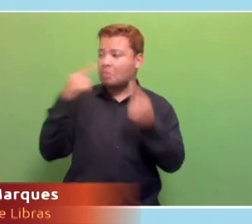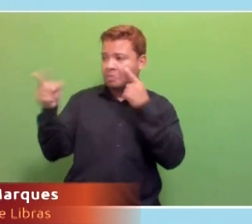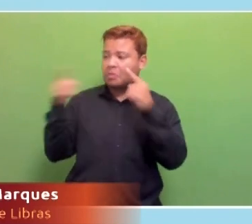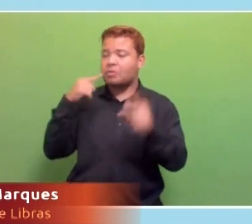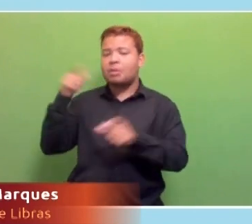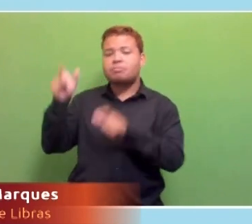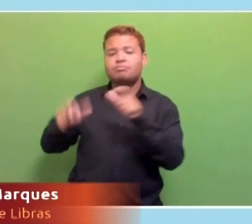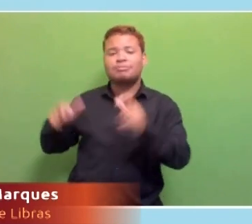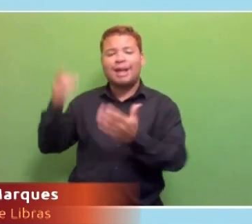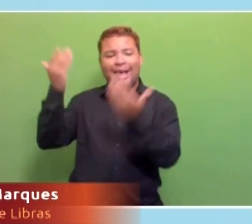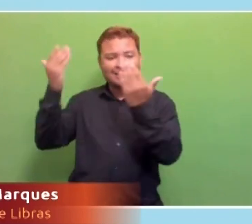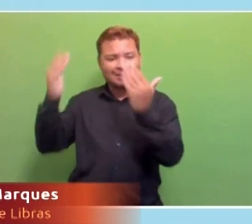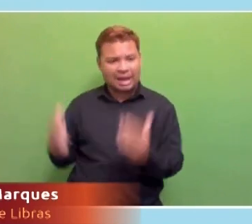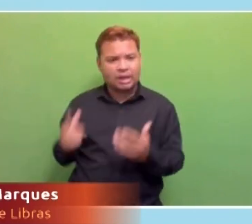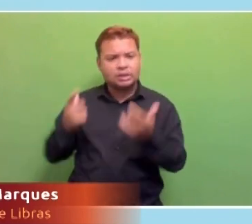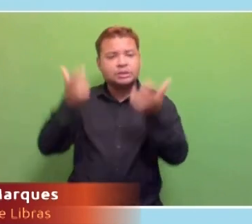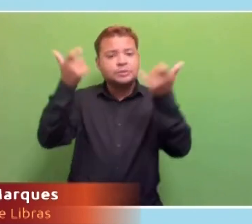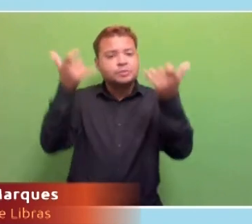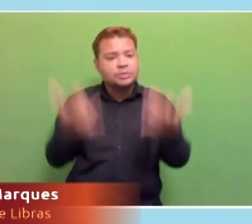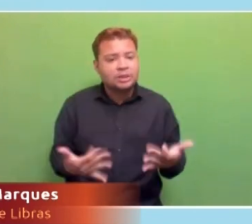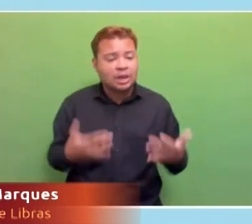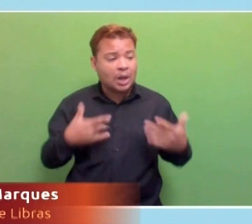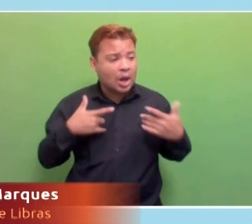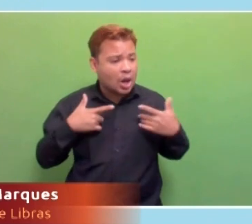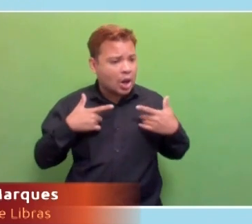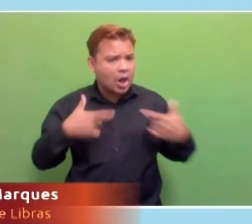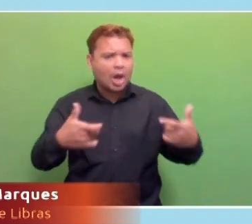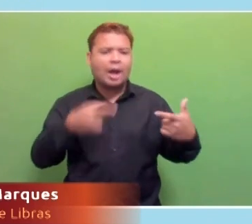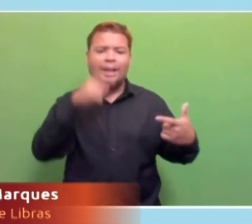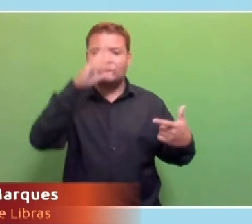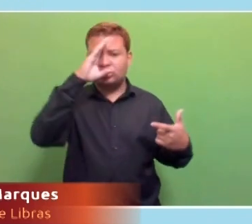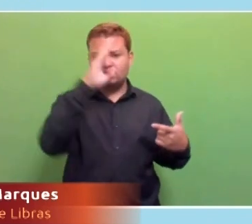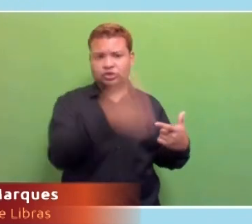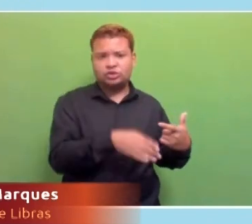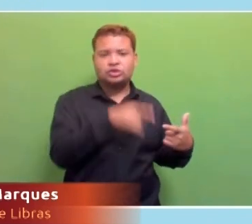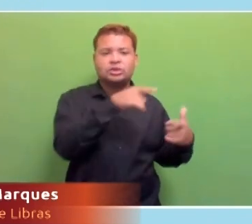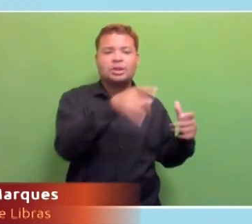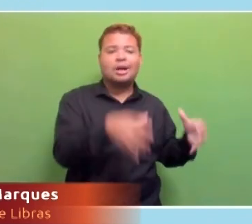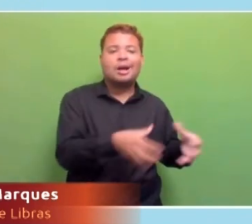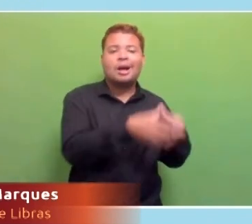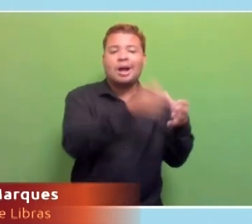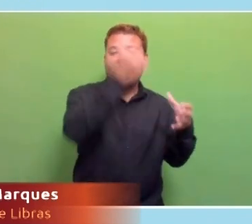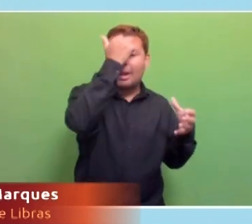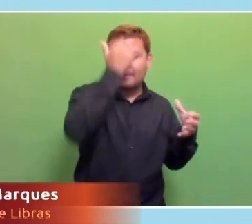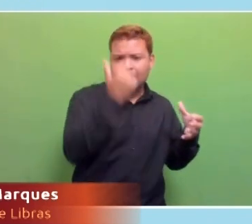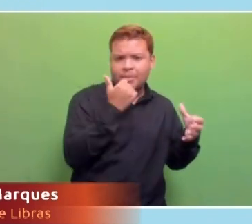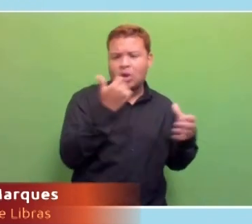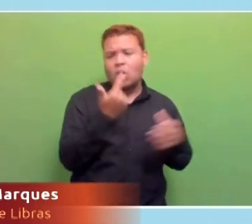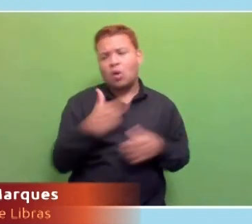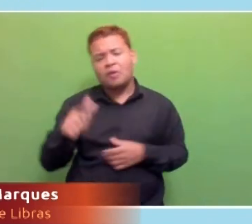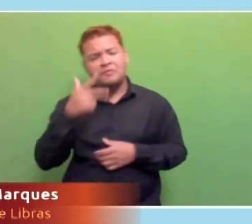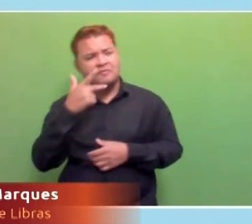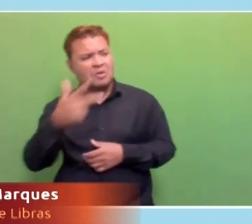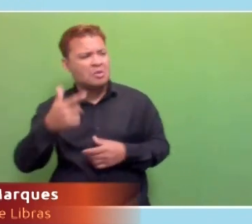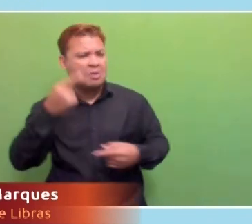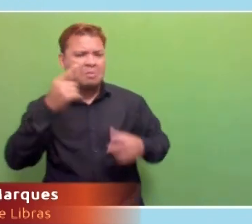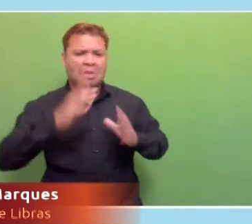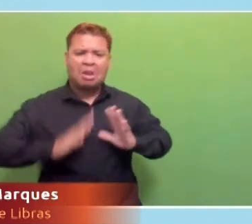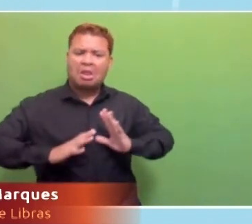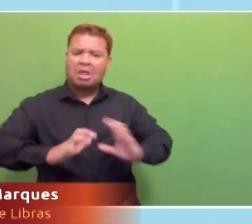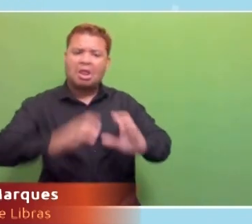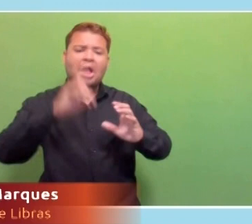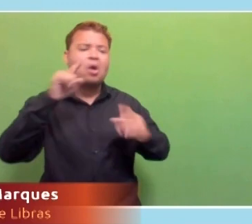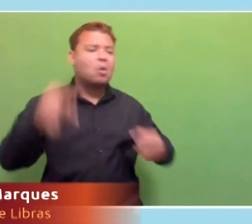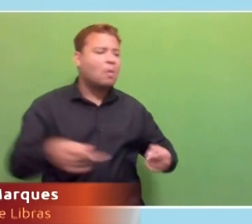esse conflito é diretamente com o Hamas, mas outros dizendo que o conflito é com a Palestina de uma forma geral. Queria também que o senhor falasse sobre